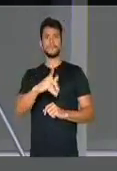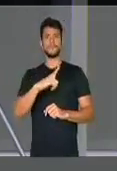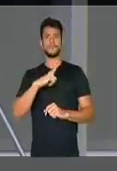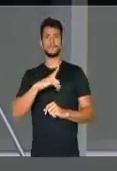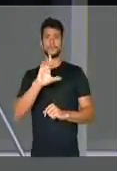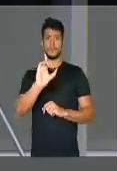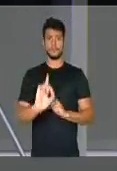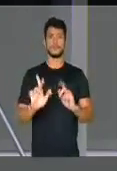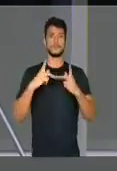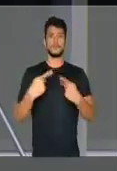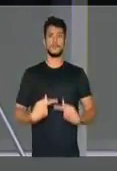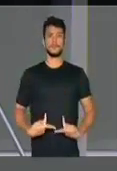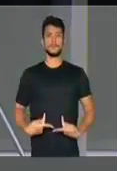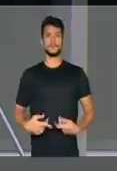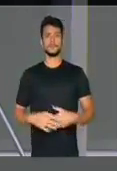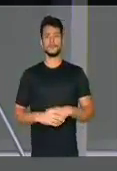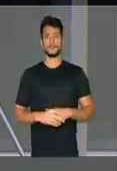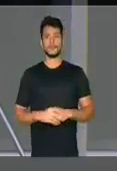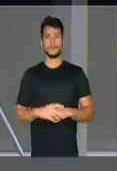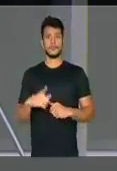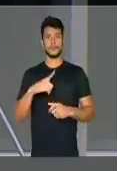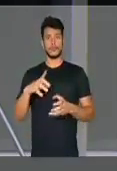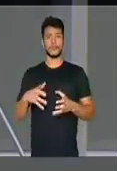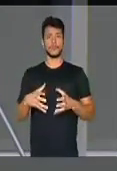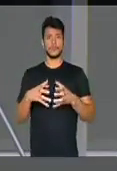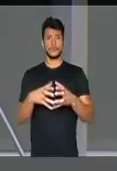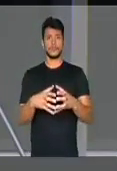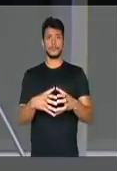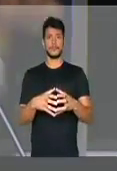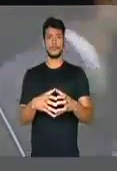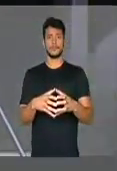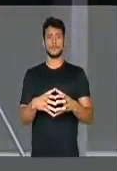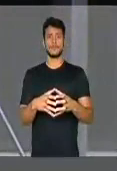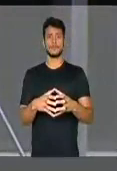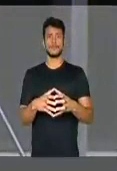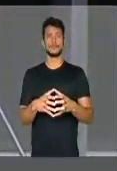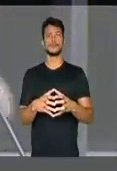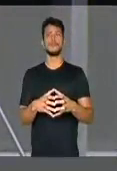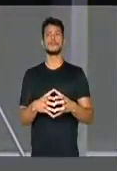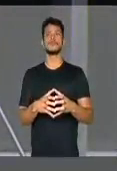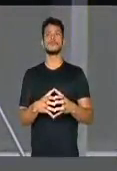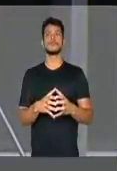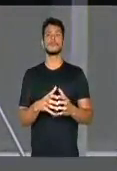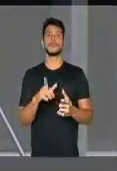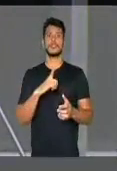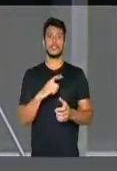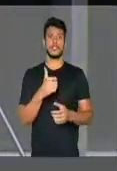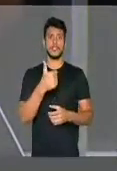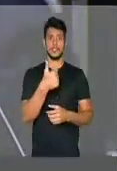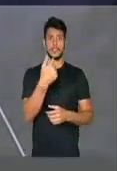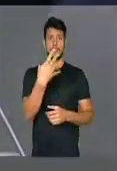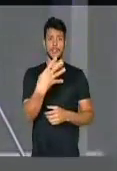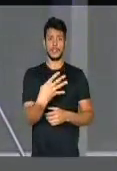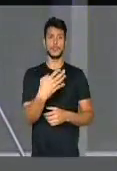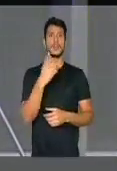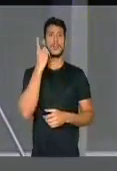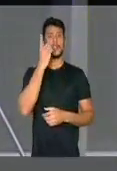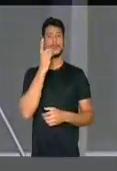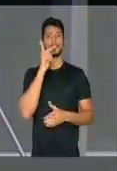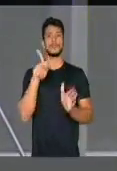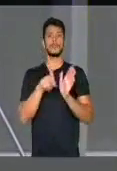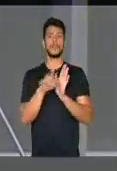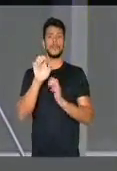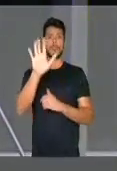aos direitos humanos, uma comitiva suprapartidária de 14 eurodeputados